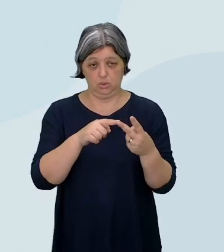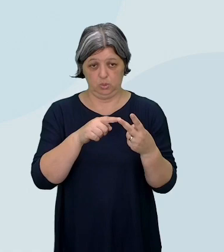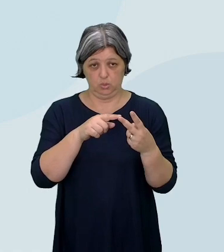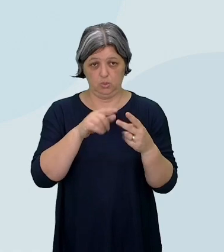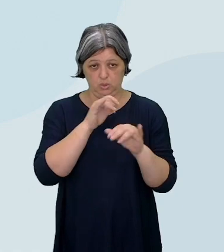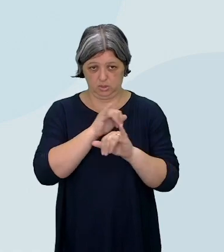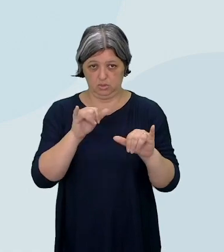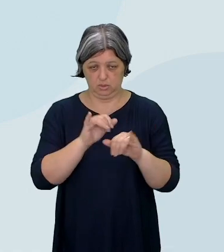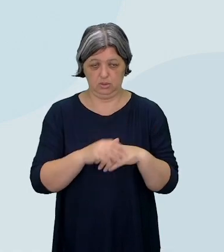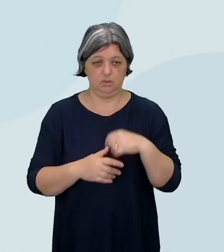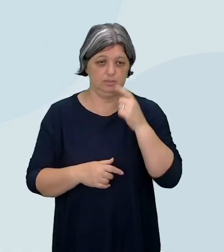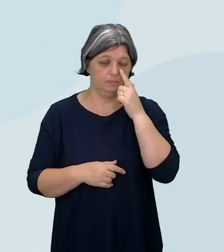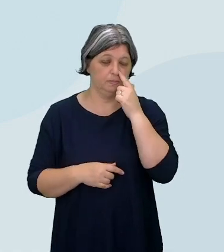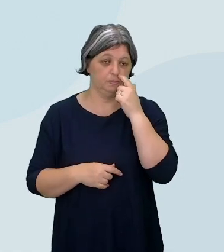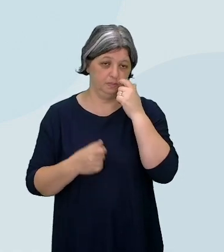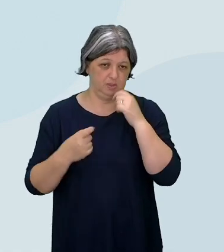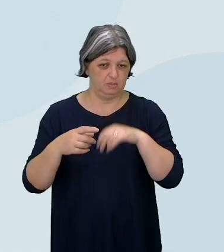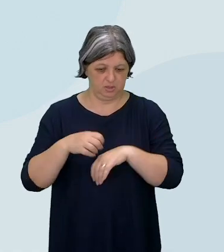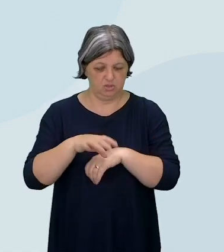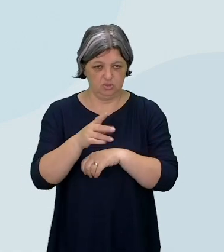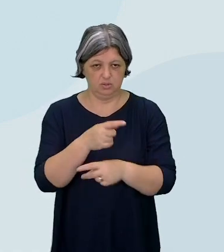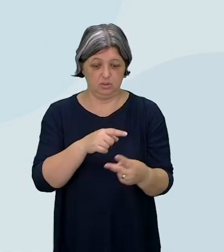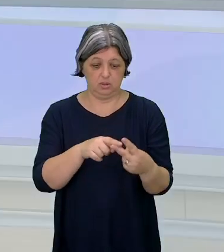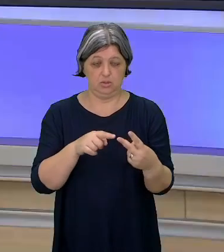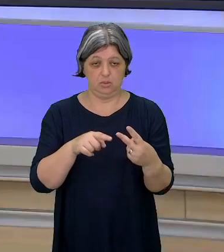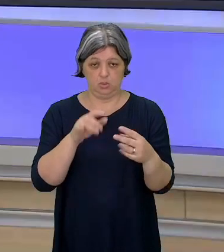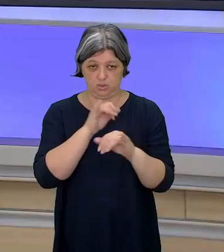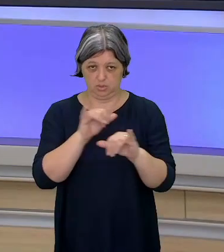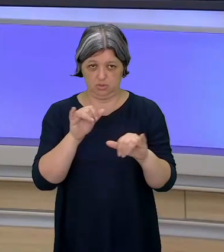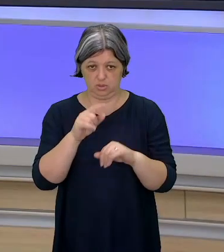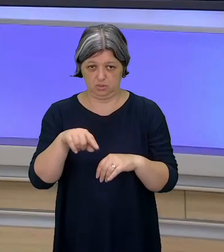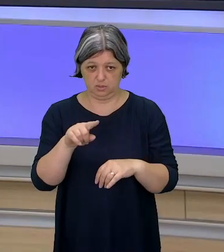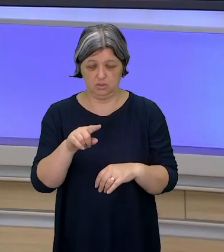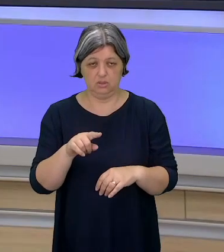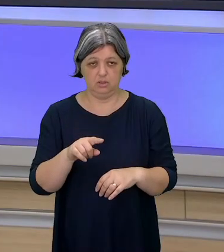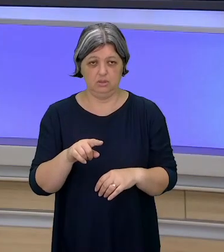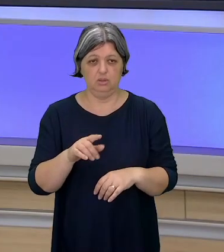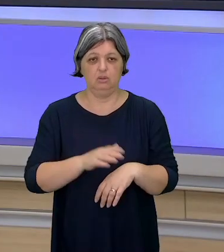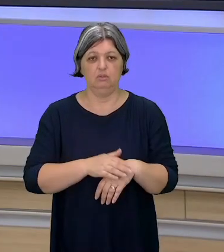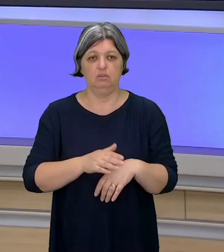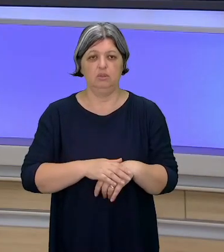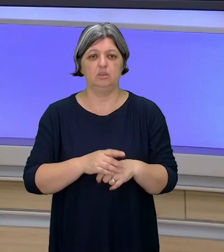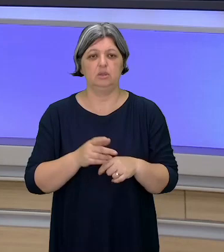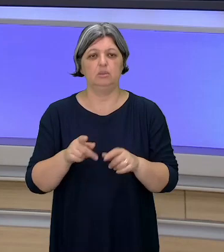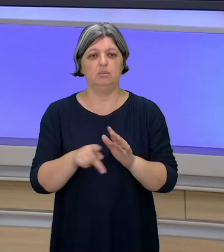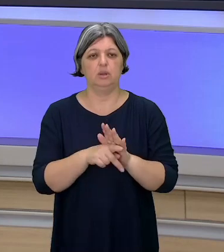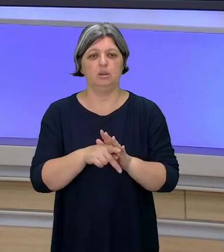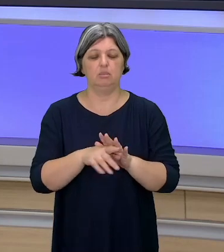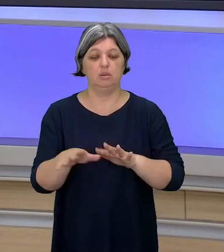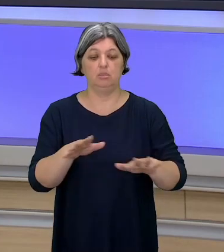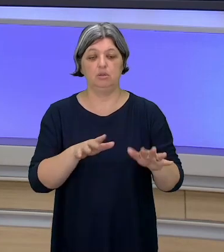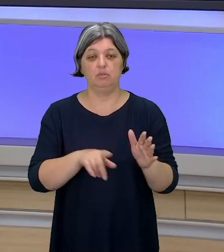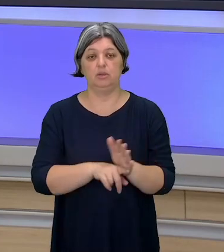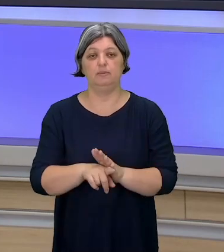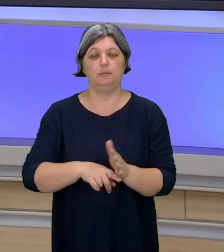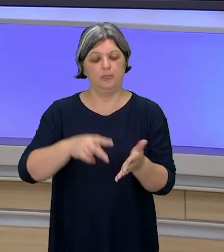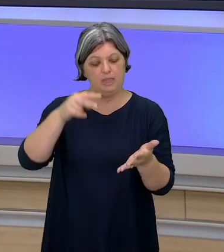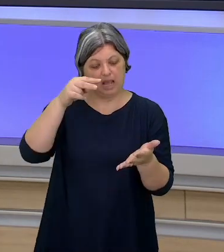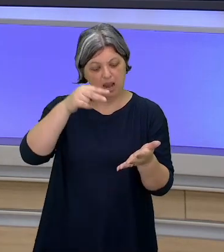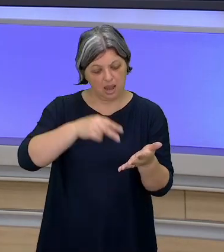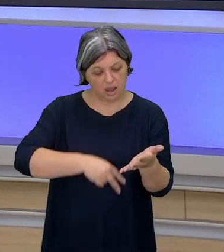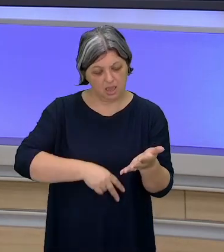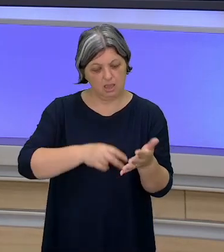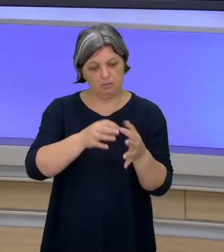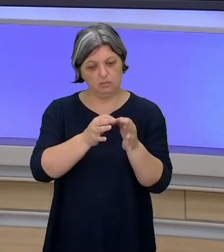até recomendaria que você pegasse essas duas notícias e você fizesse esse mesmo movimento que eu. Lê essa